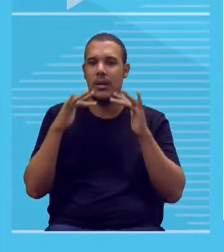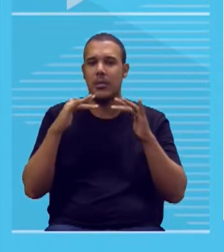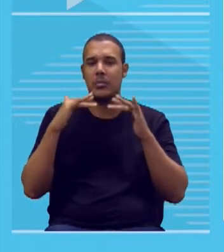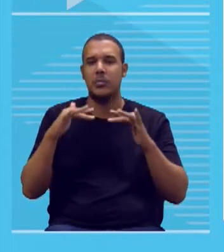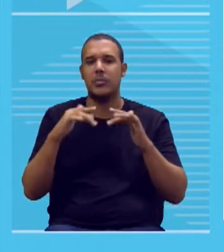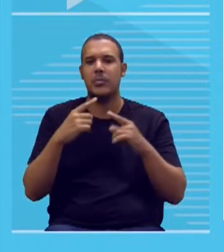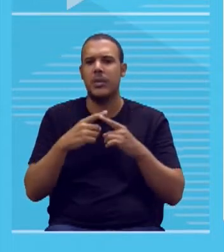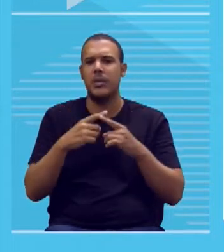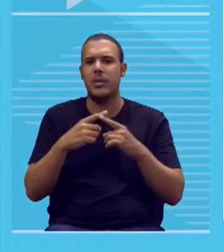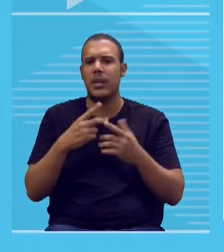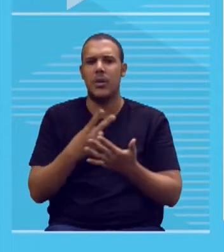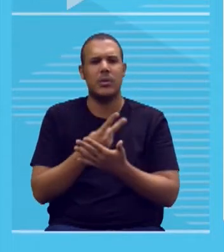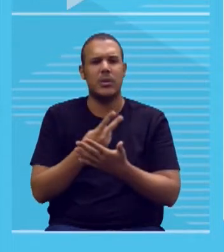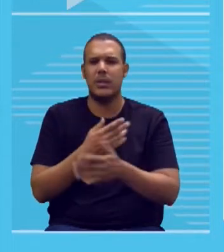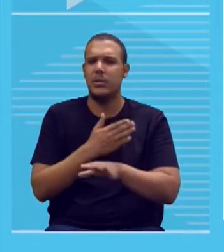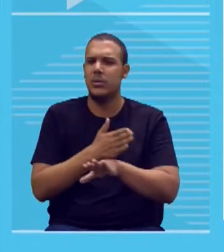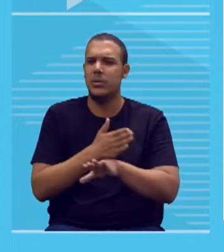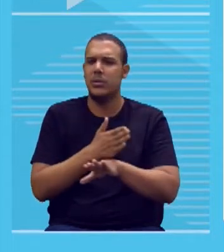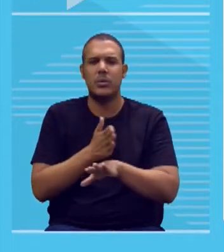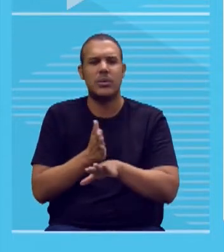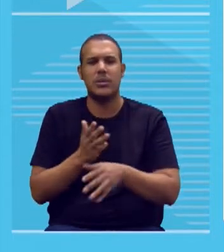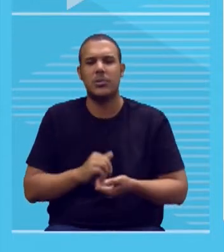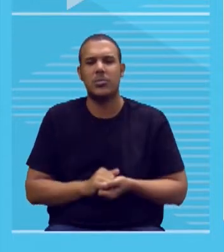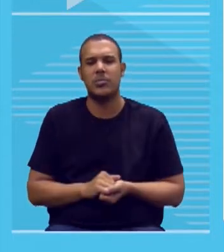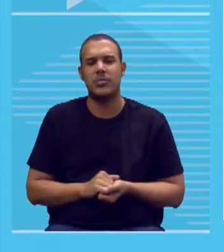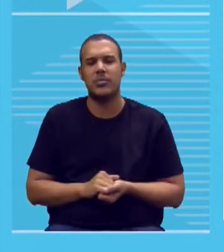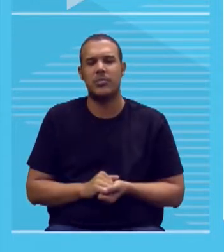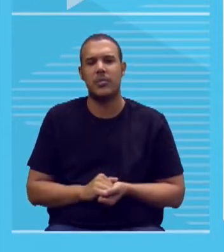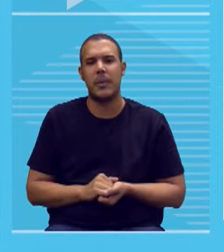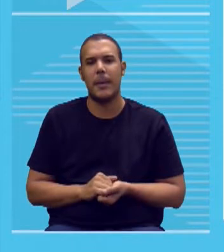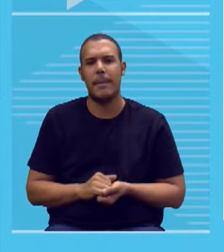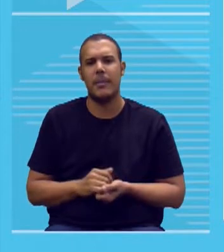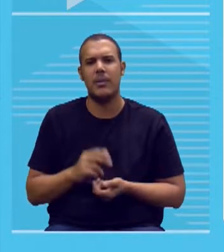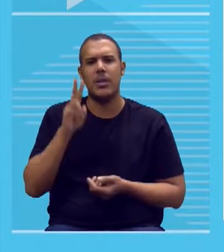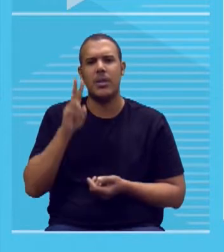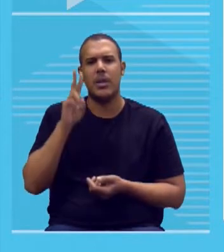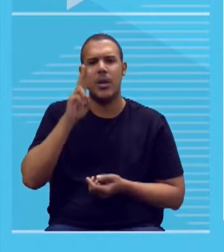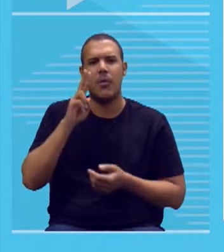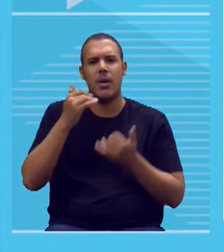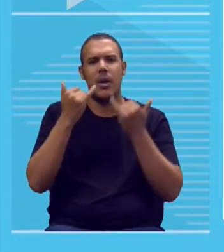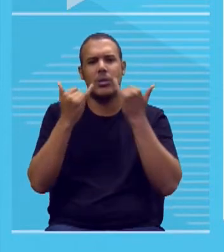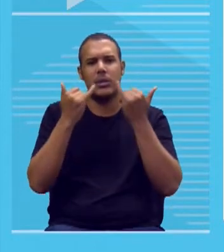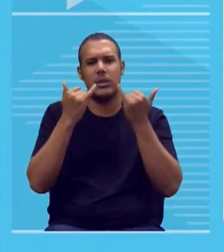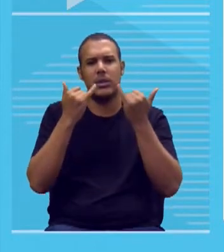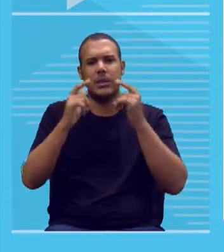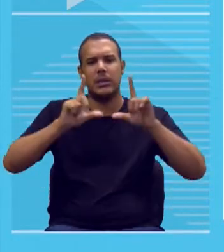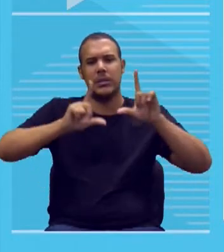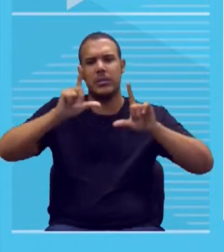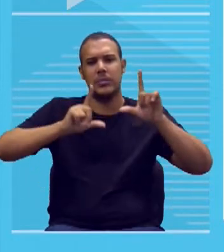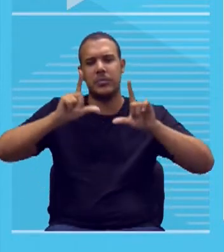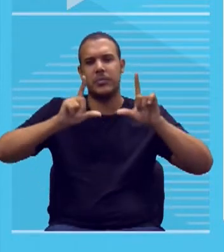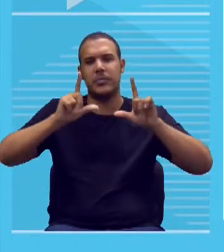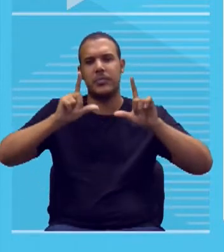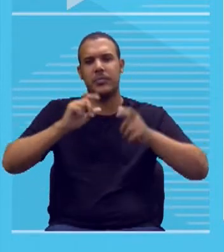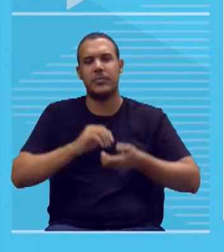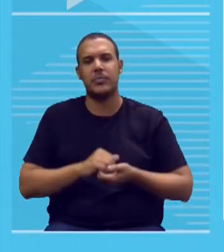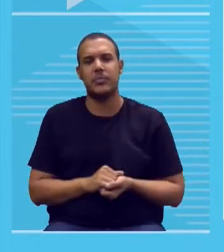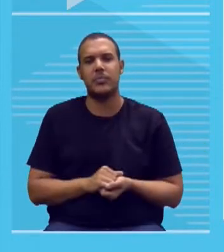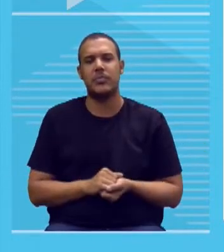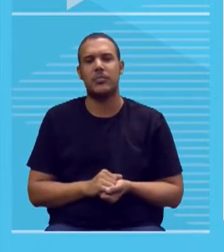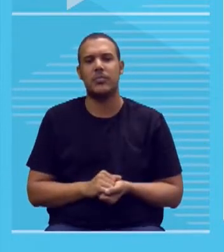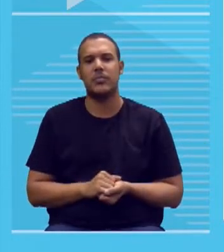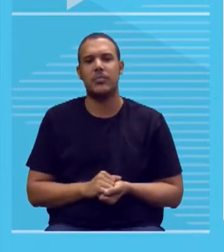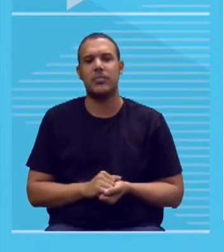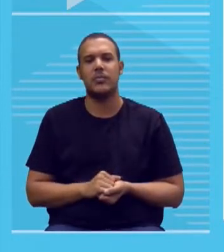EA todo instante outro dia ouvi uma notícia de vez em quando a imprensa gosta de dar uma uma uma